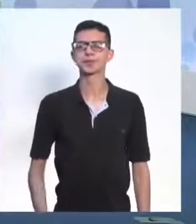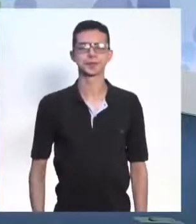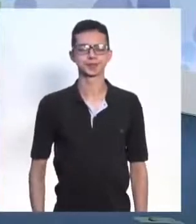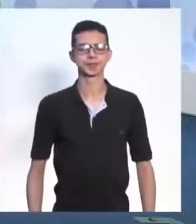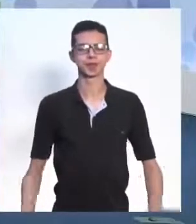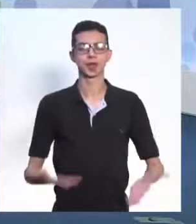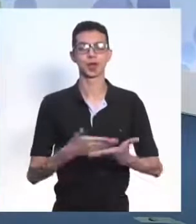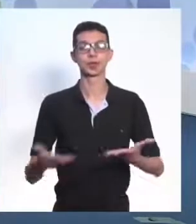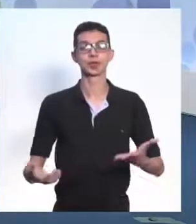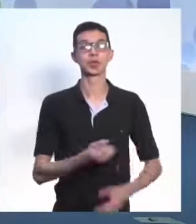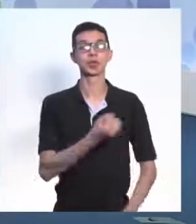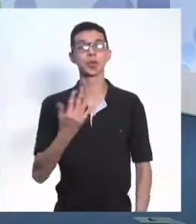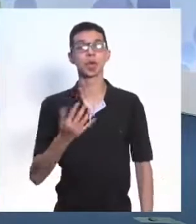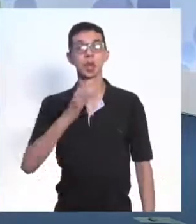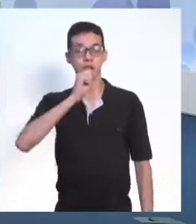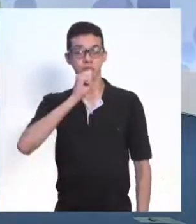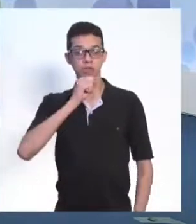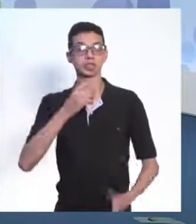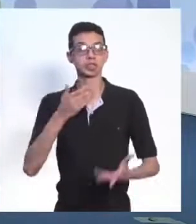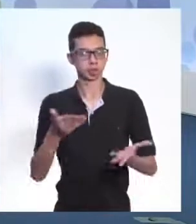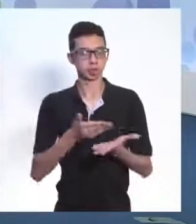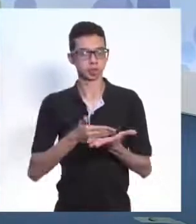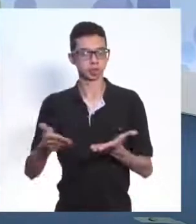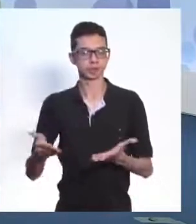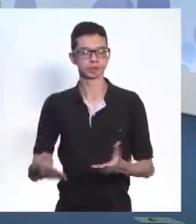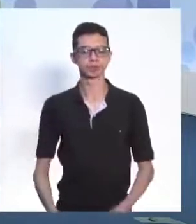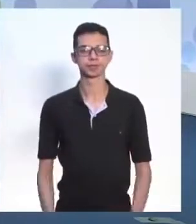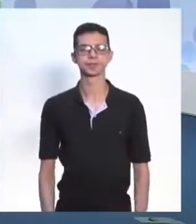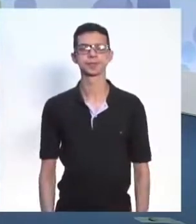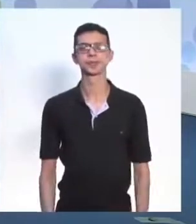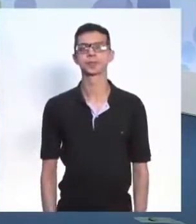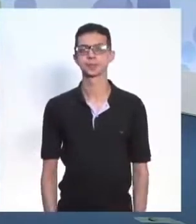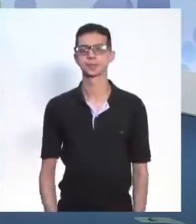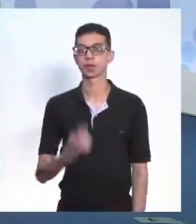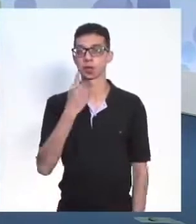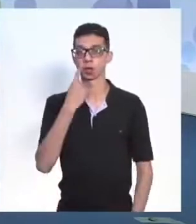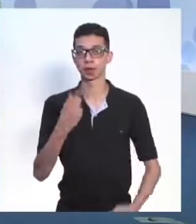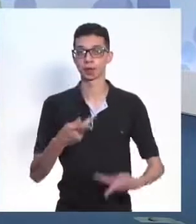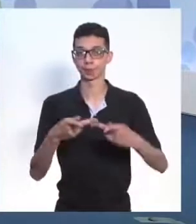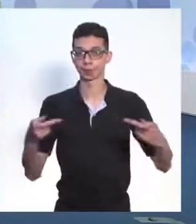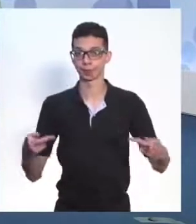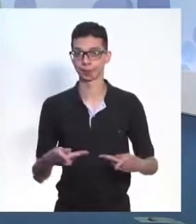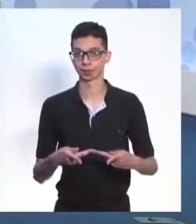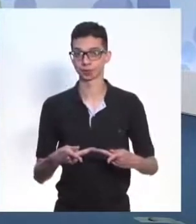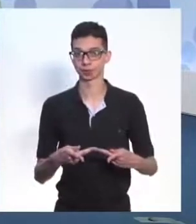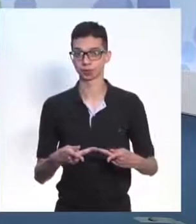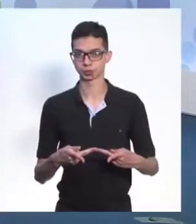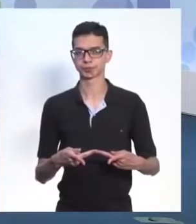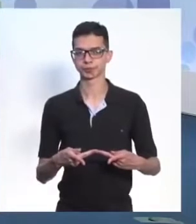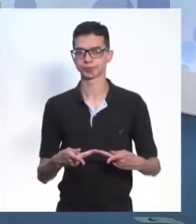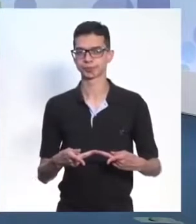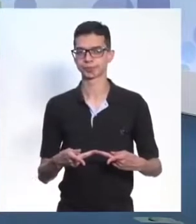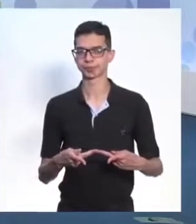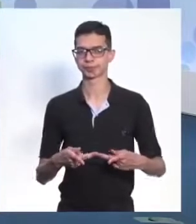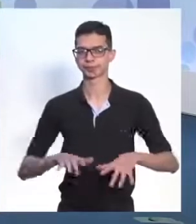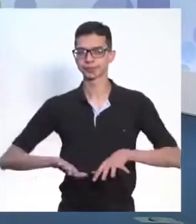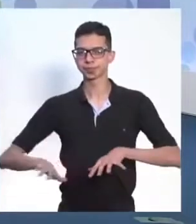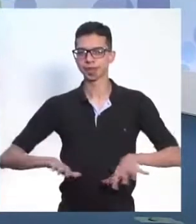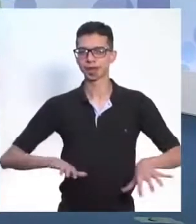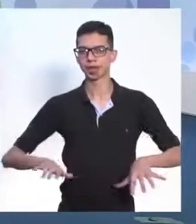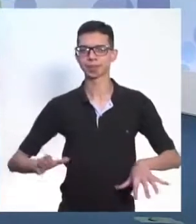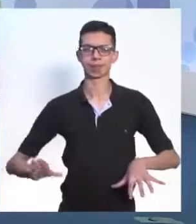contando o laranja? Bora. Ó, vou virar aqui no prato. Vou até colocar para cá para poder deixar o nosso câmera